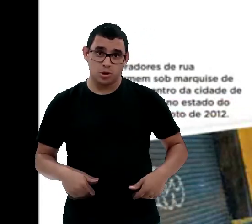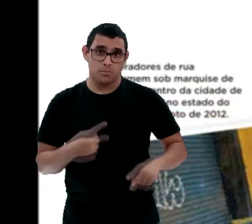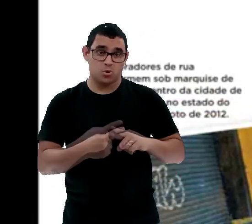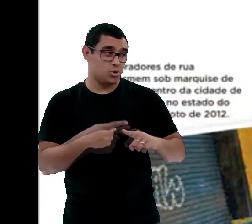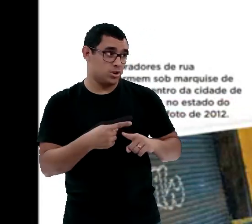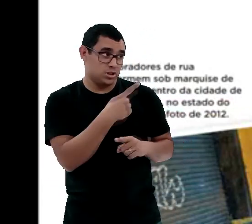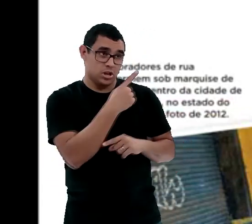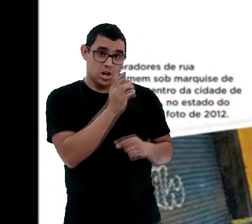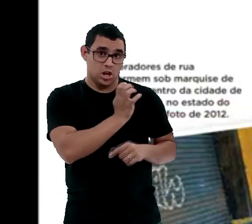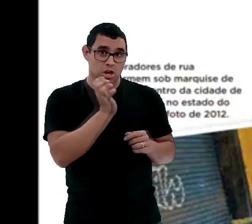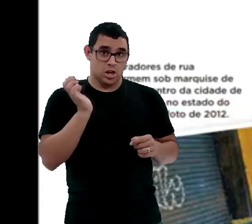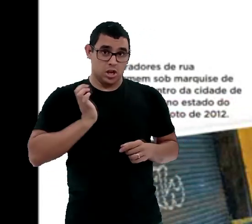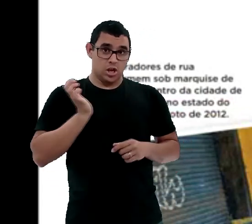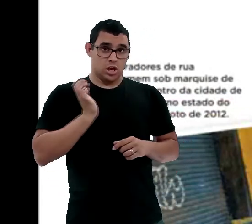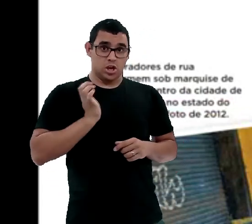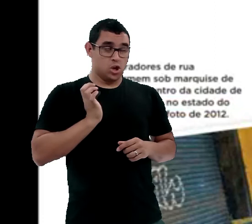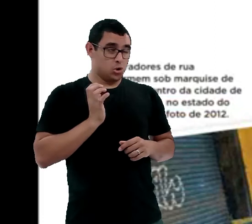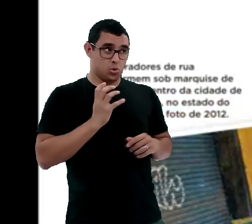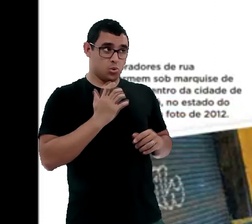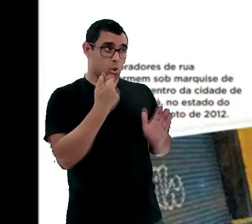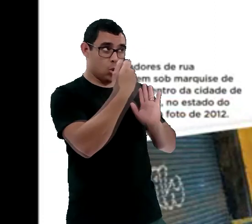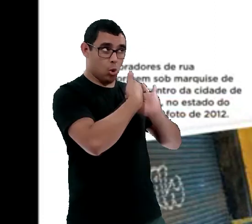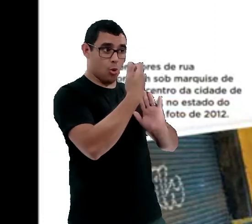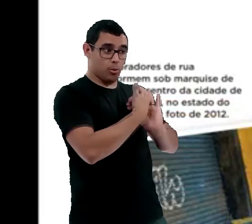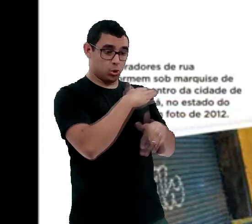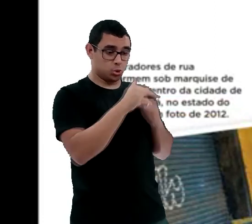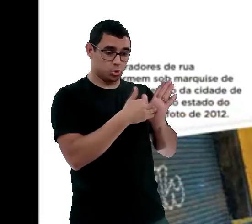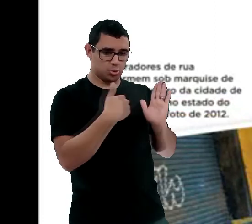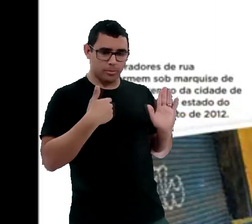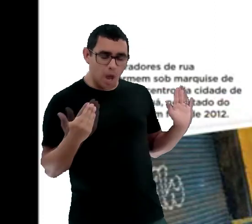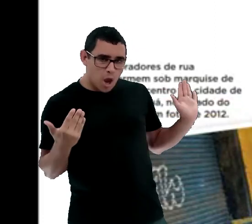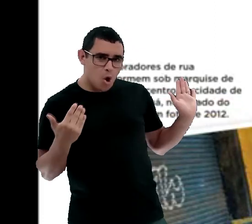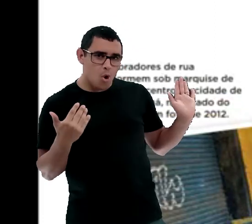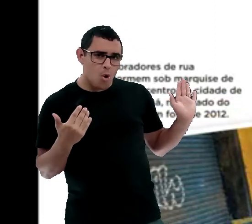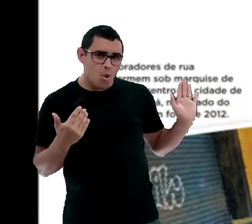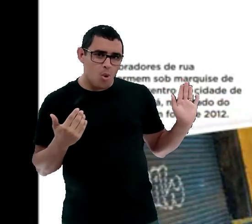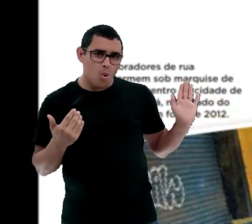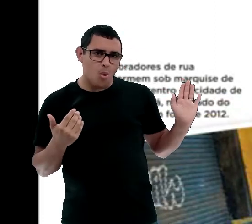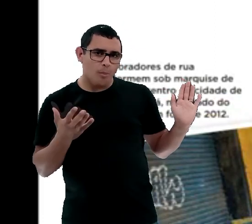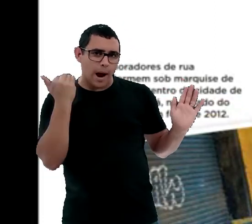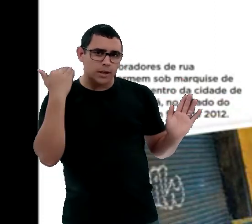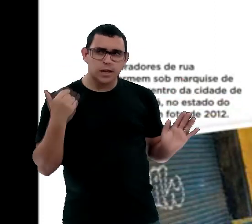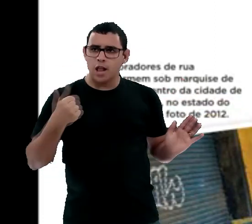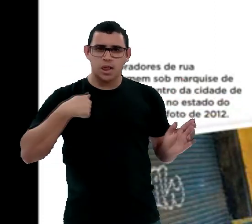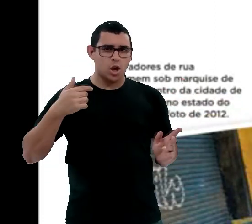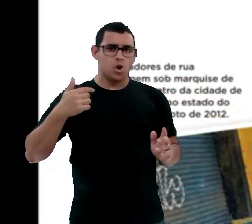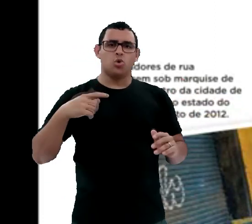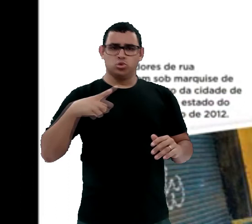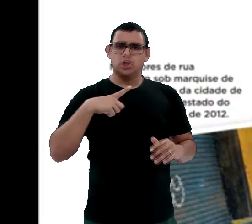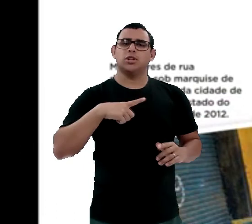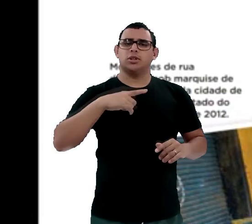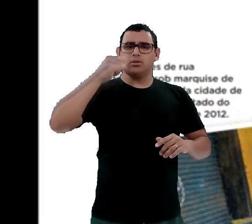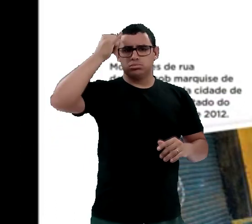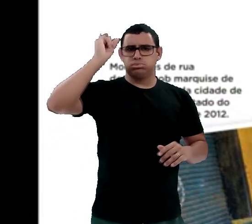forçada a vender sua força de trabalho porque teve seus meios de produção tomados historicamente pelo capitalista. Então, para Marx,